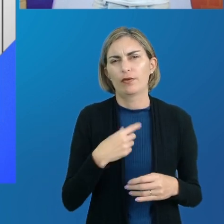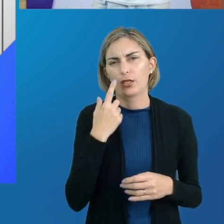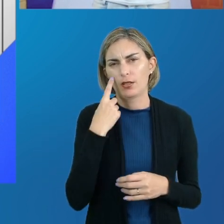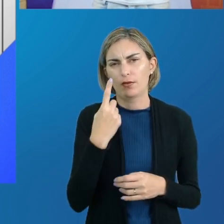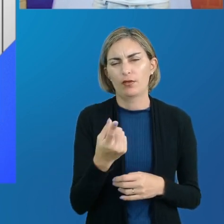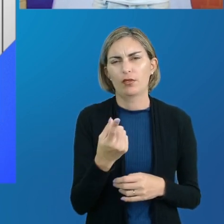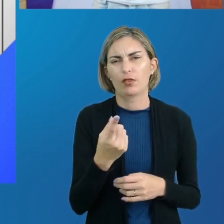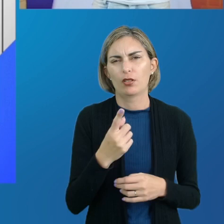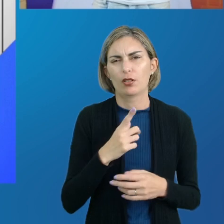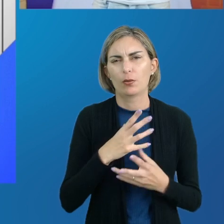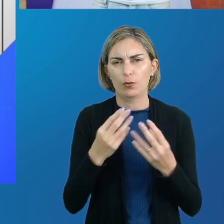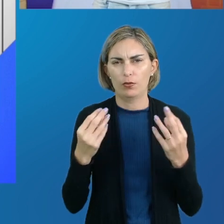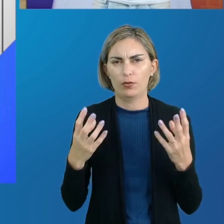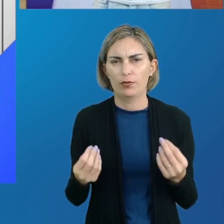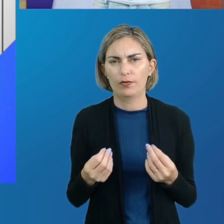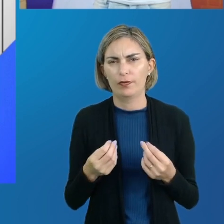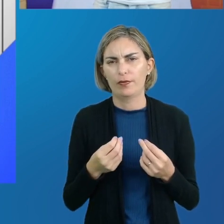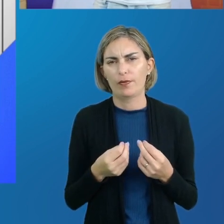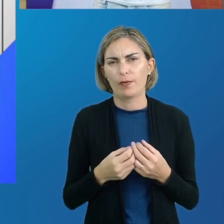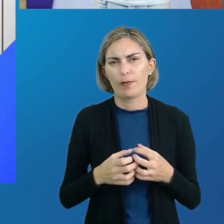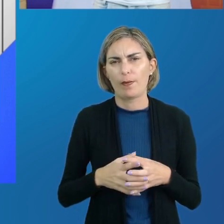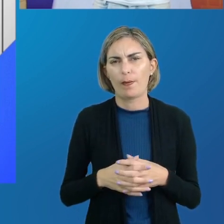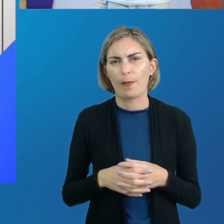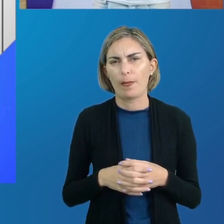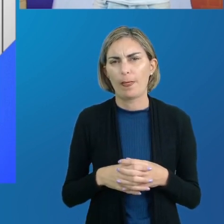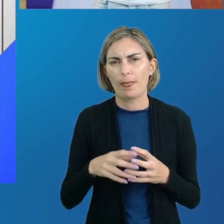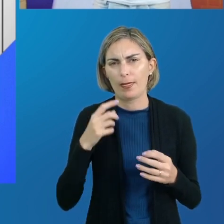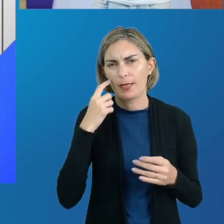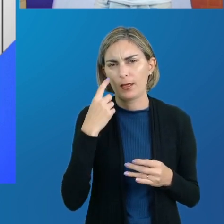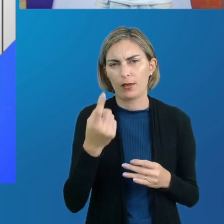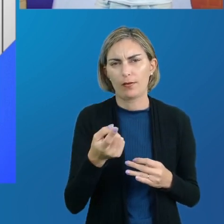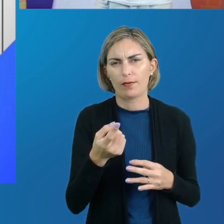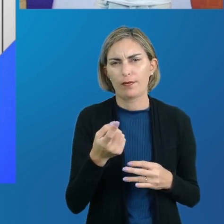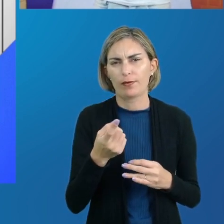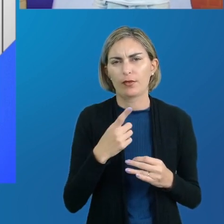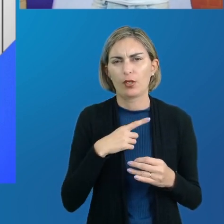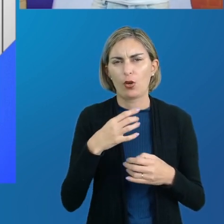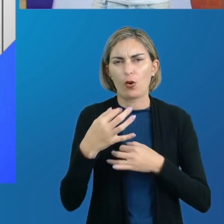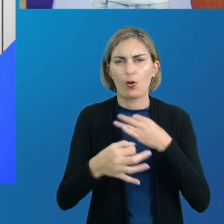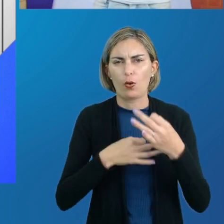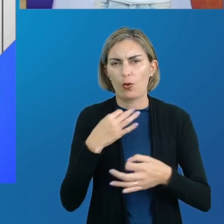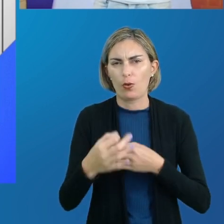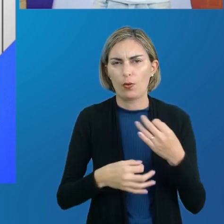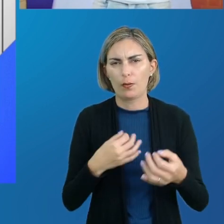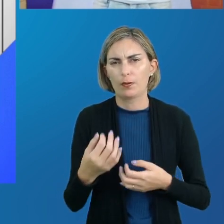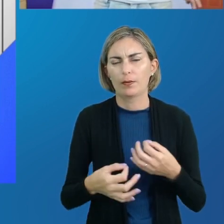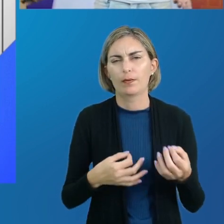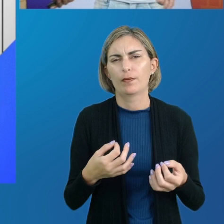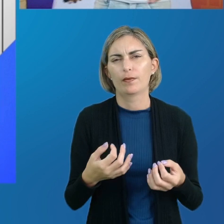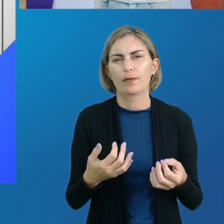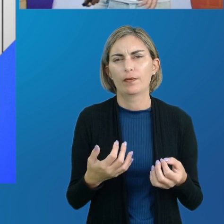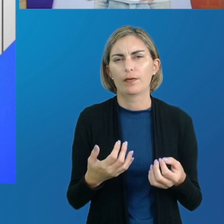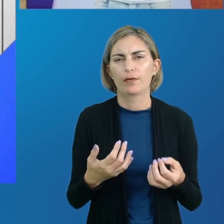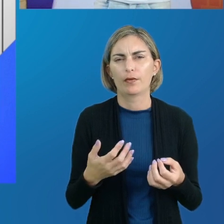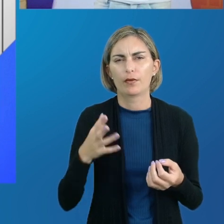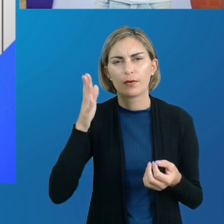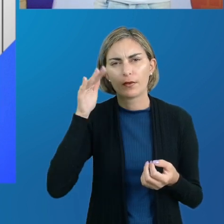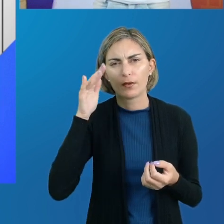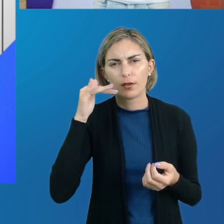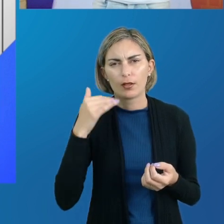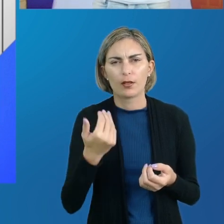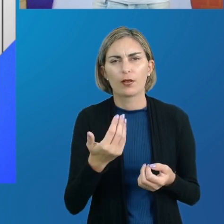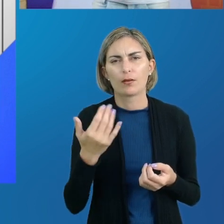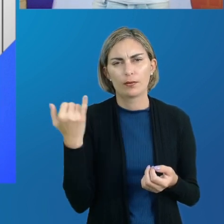mexeu, mais ou menos vai lembrar disso. Galeria de fotos, seção de comentários, formulários, gráficos, espaço para publicidade, que é